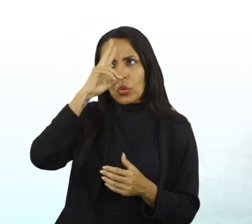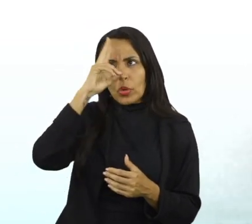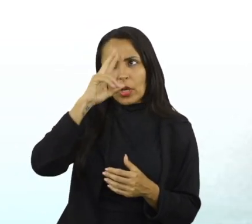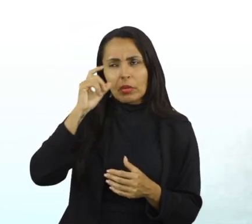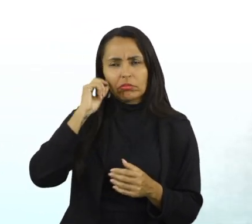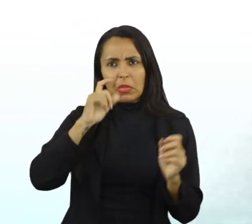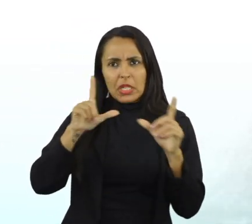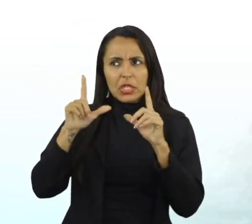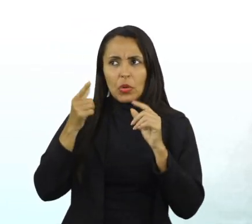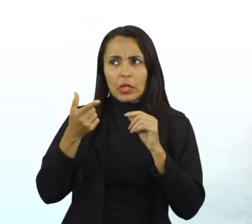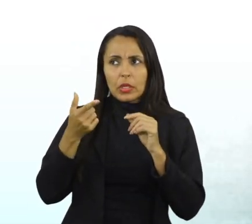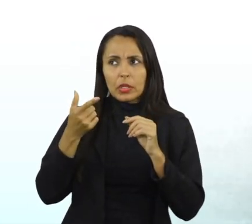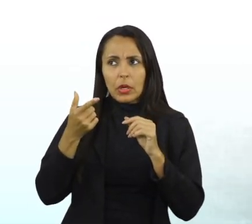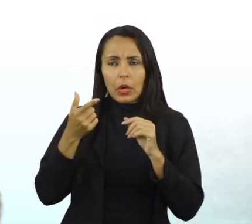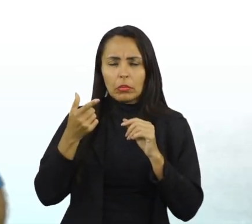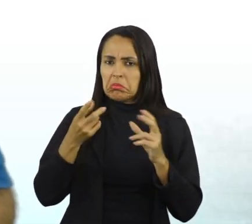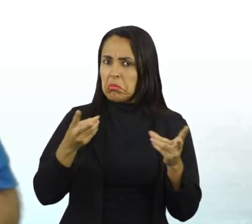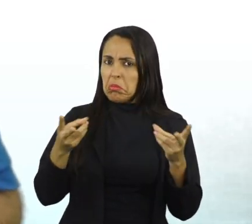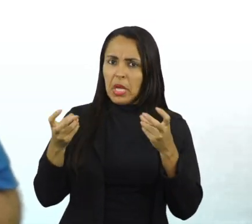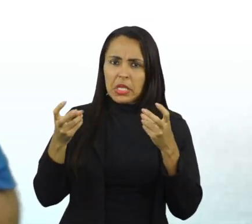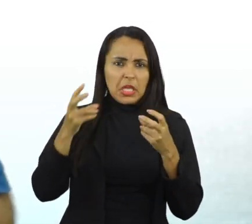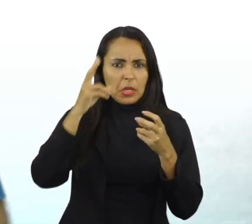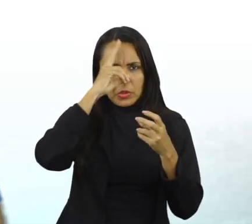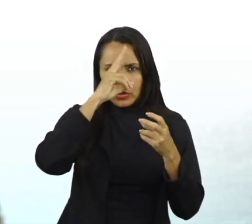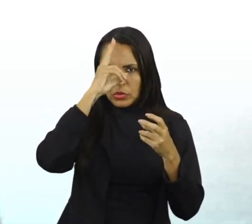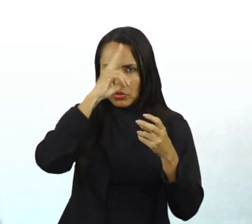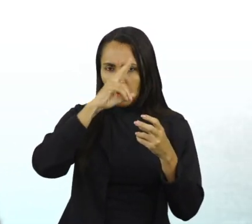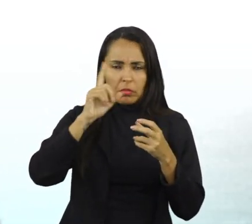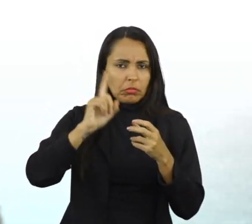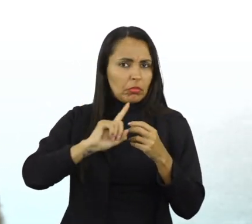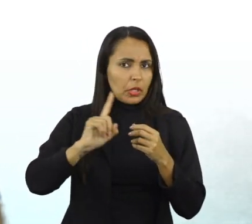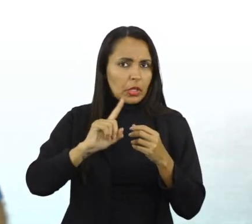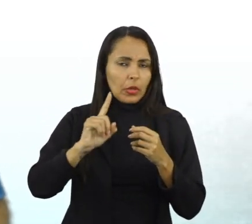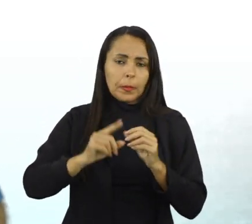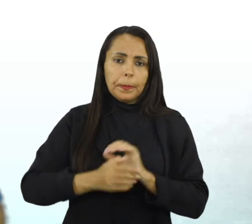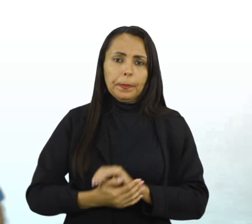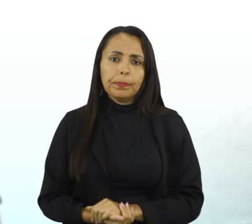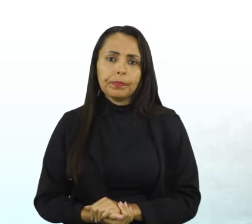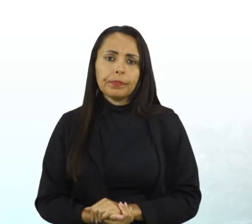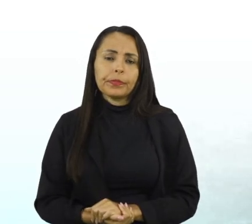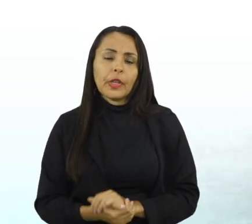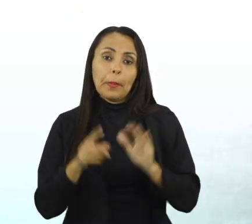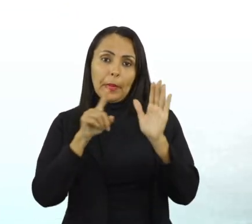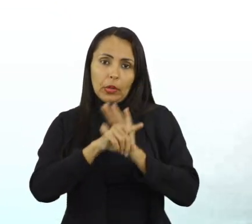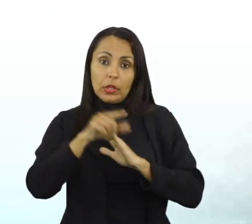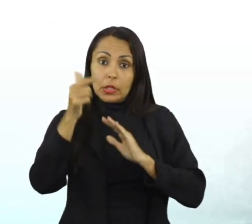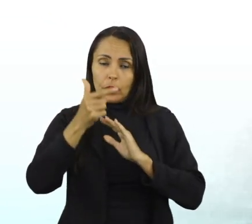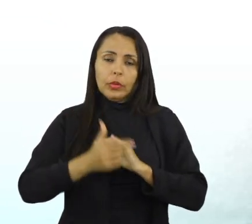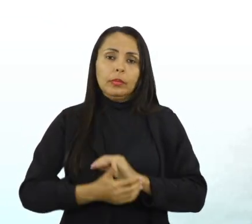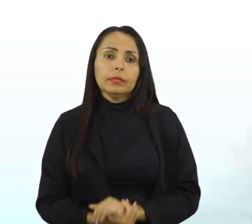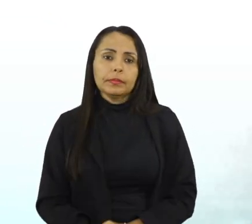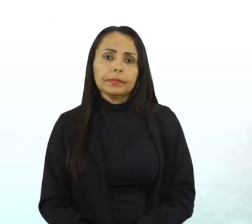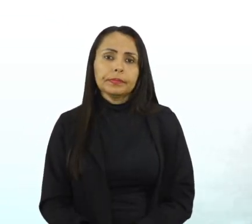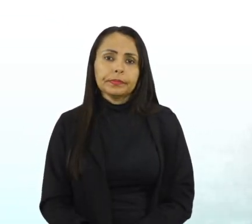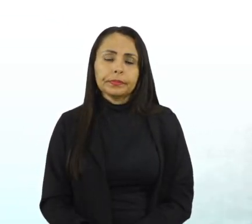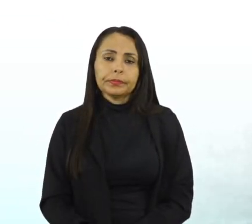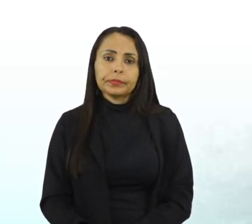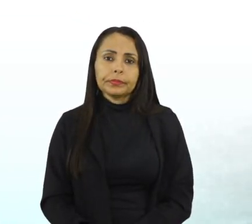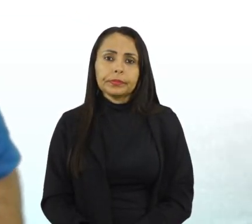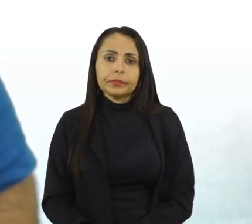que é histórica. Você não percebe nenhuma palavra antiga, arcaica. Ok? Vamos para a segunda questão, dá uma olhada